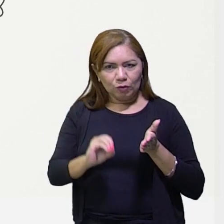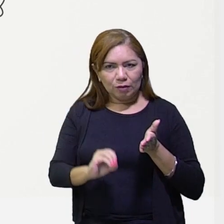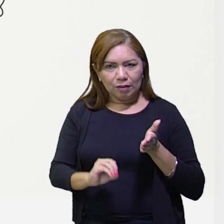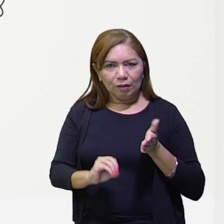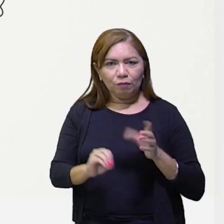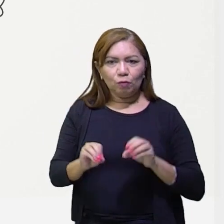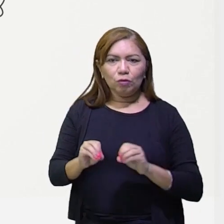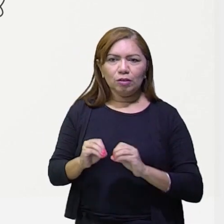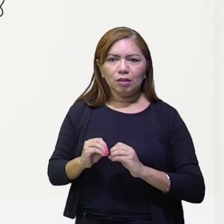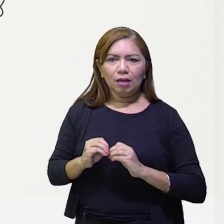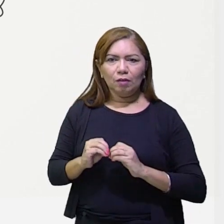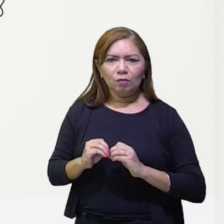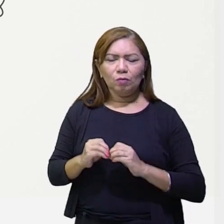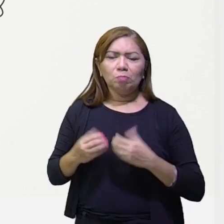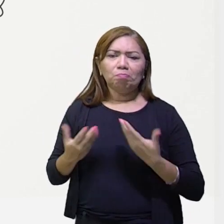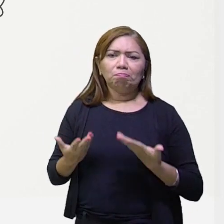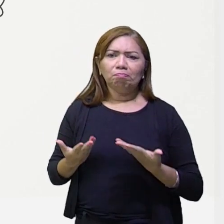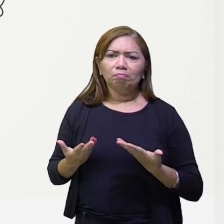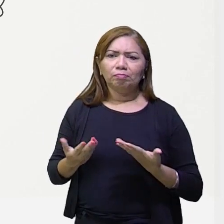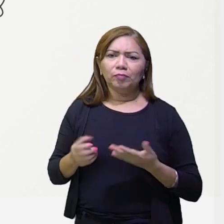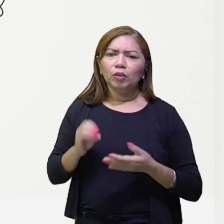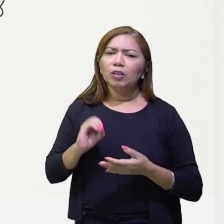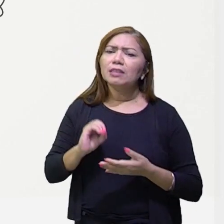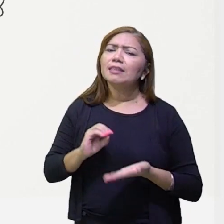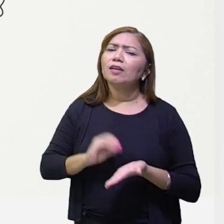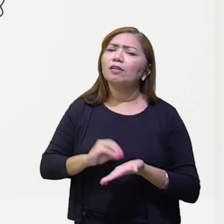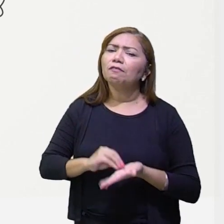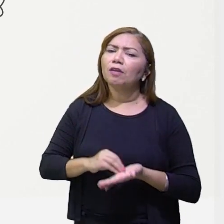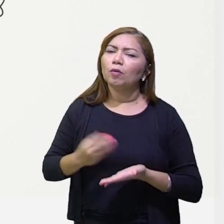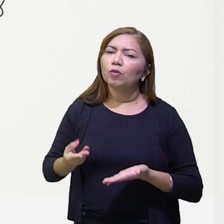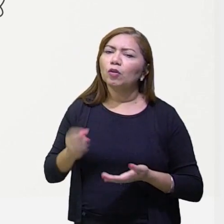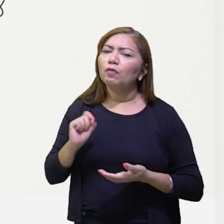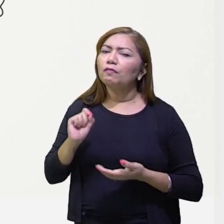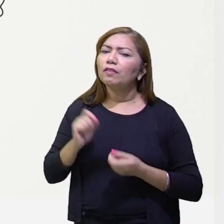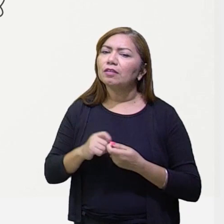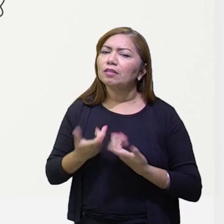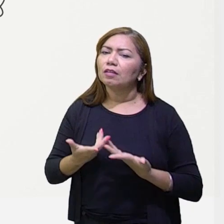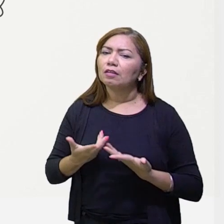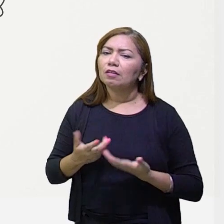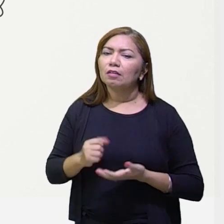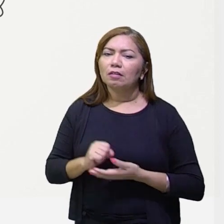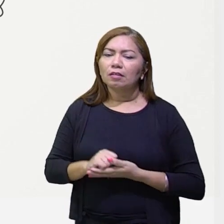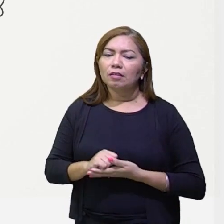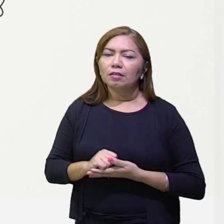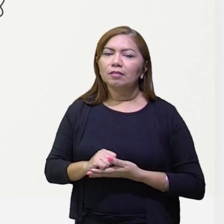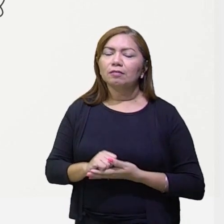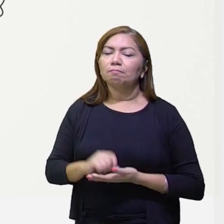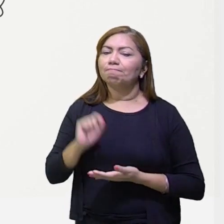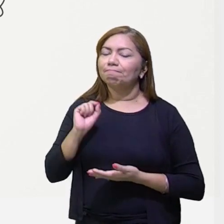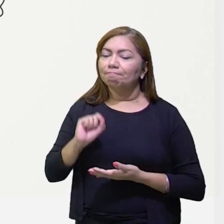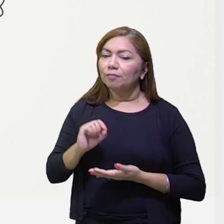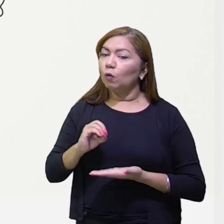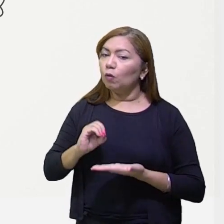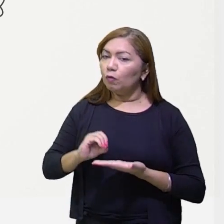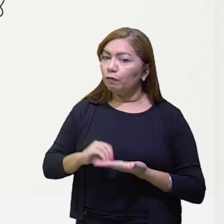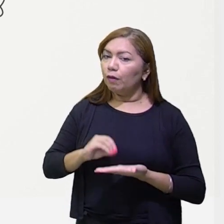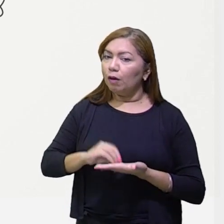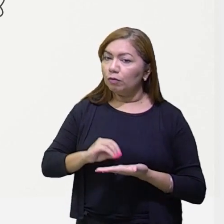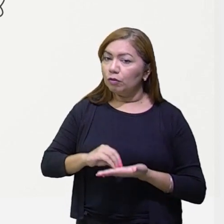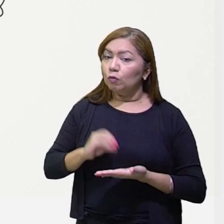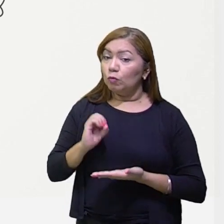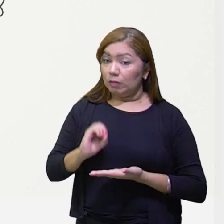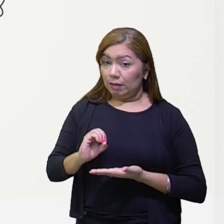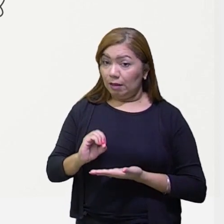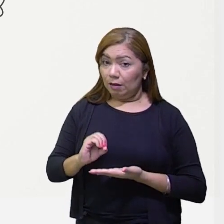0. E o que, que eu faço com 0, professor? Bom, aqui você tem duas opções. Nesse caso aqui, quando sobra 0,